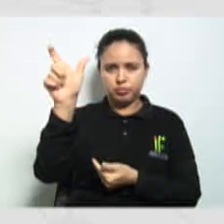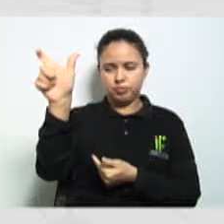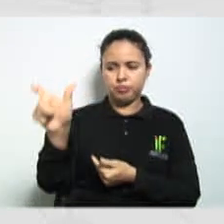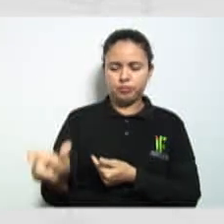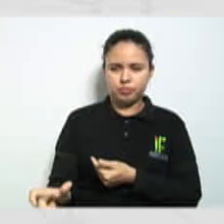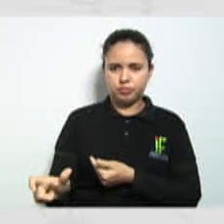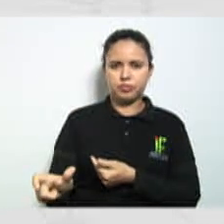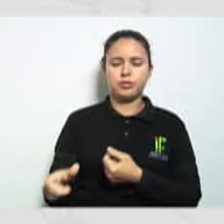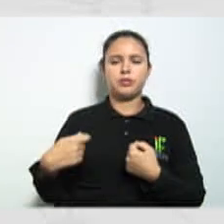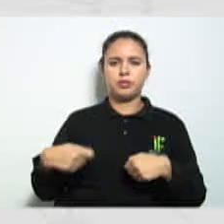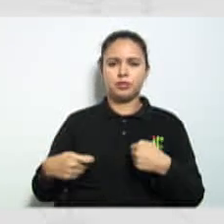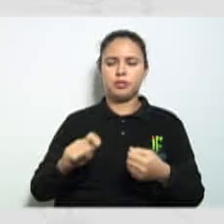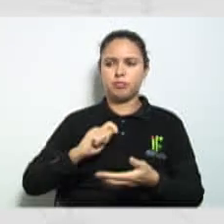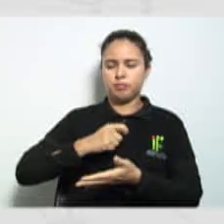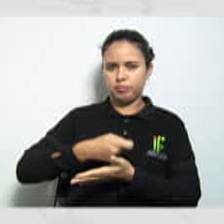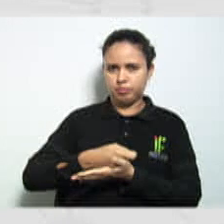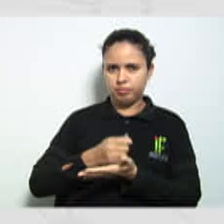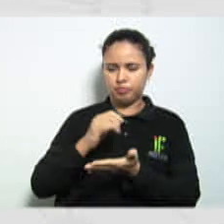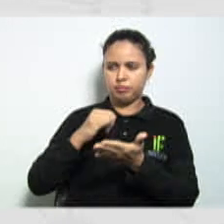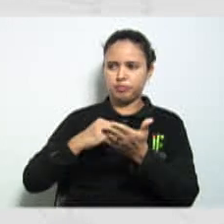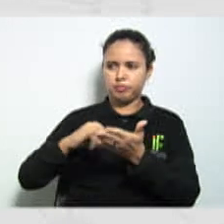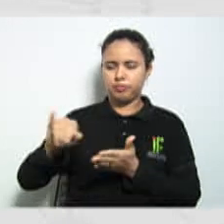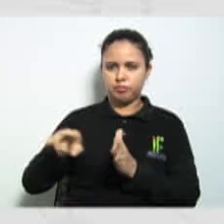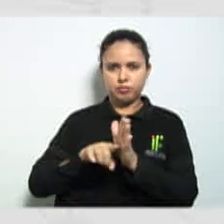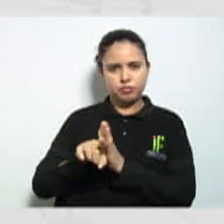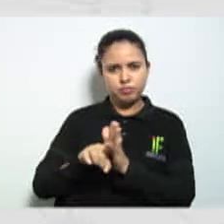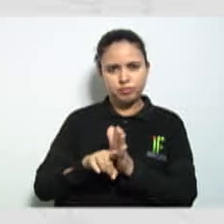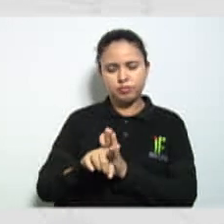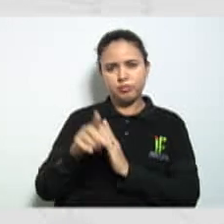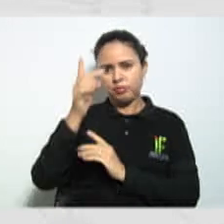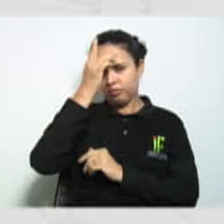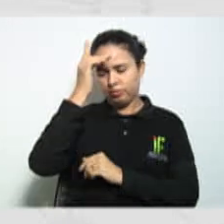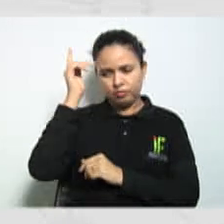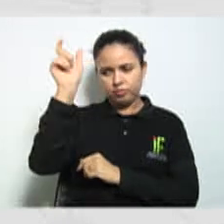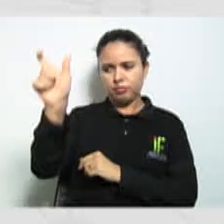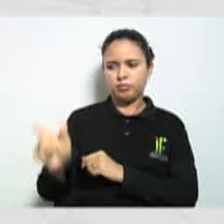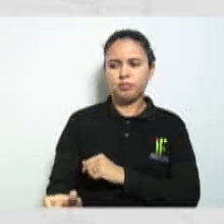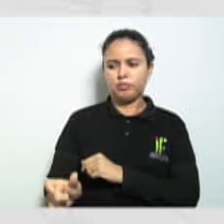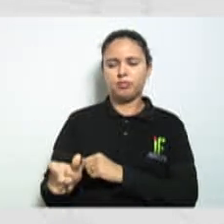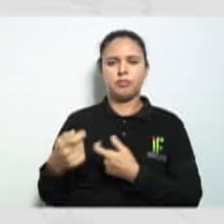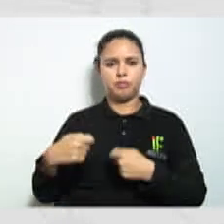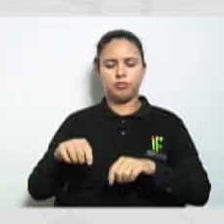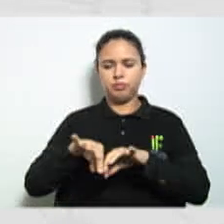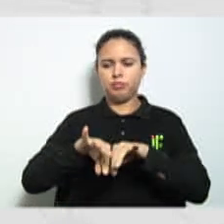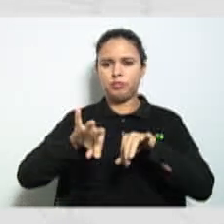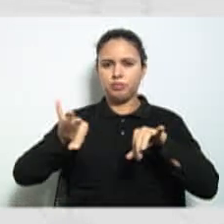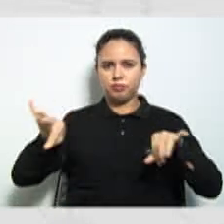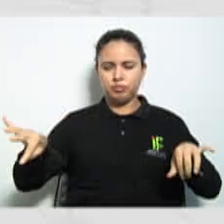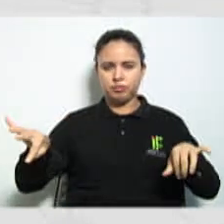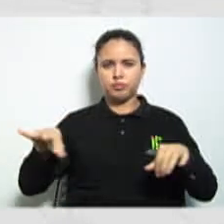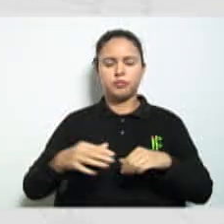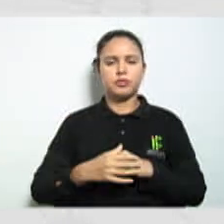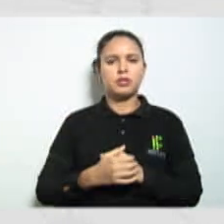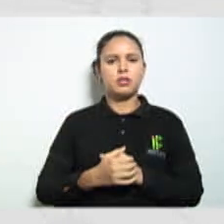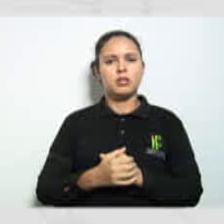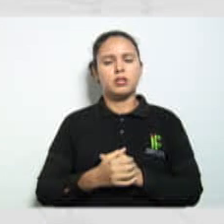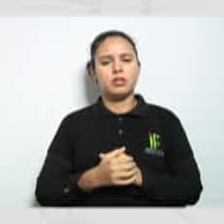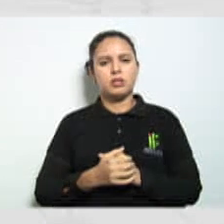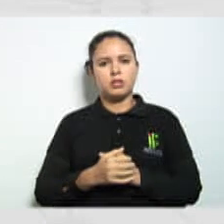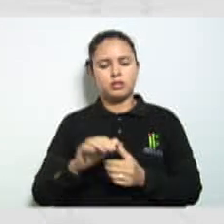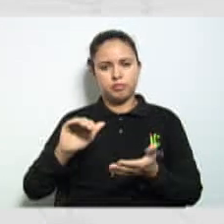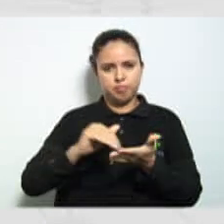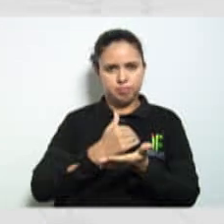renda à pessoa jurídica. Correto? Então tem que ser separado, porque senão a Secretaria da Receita